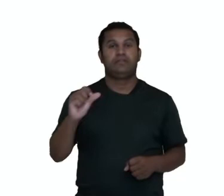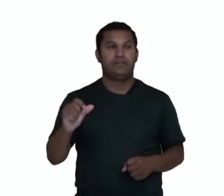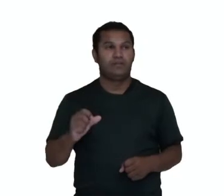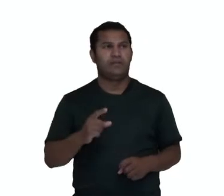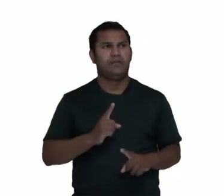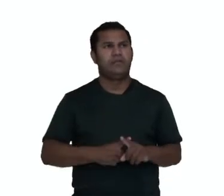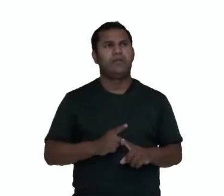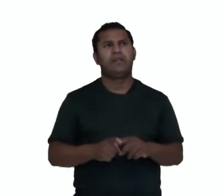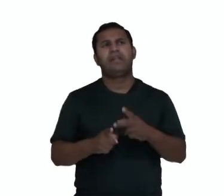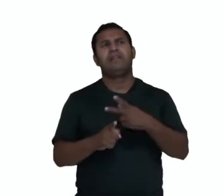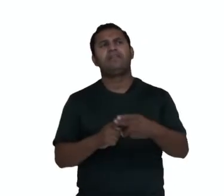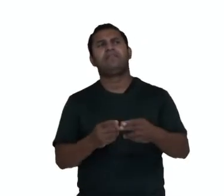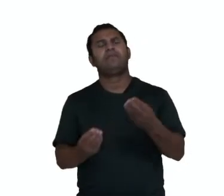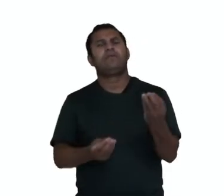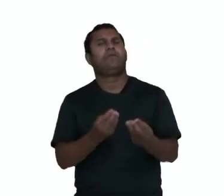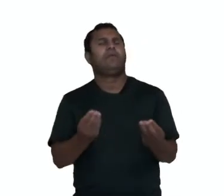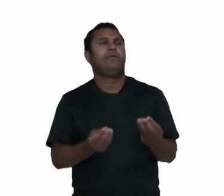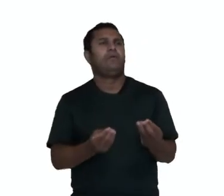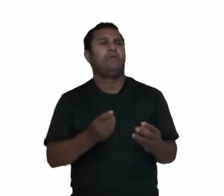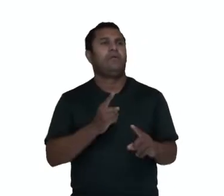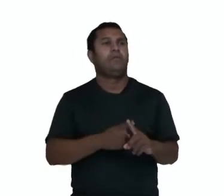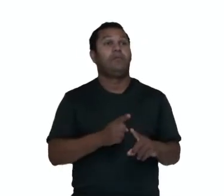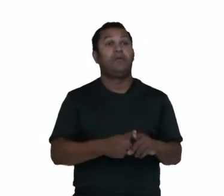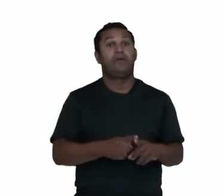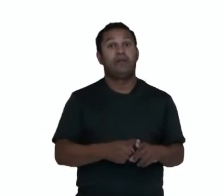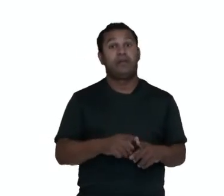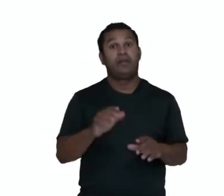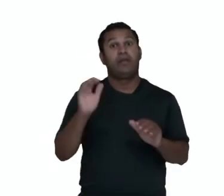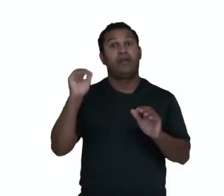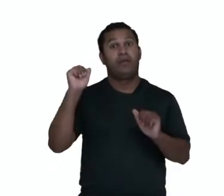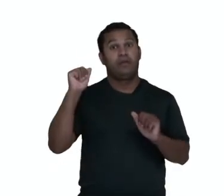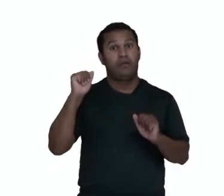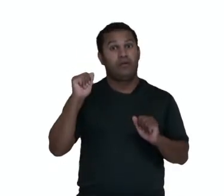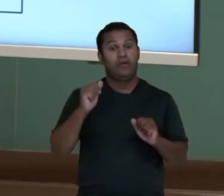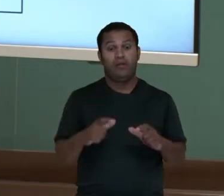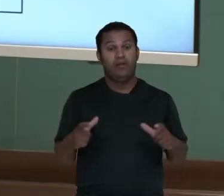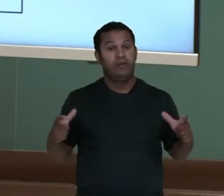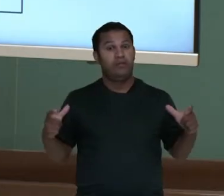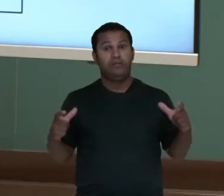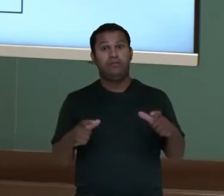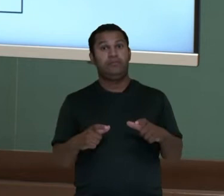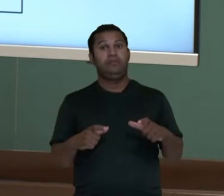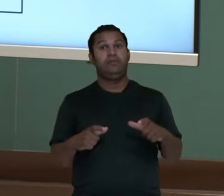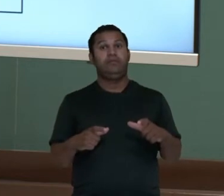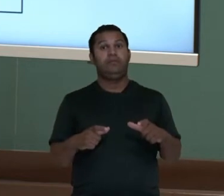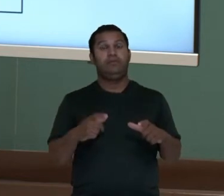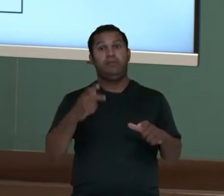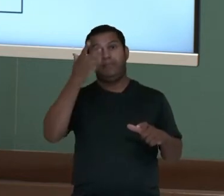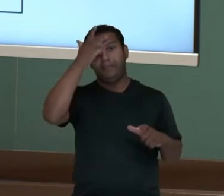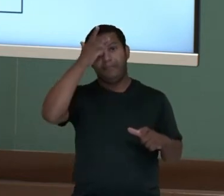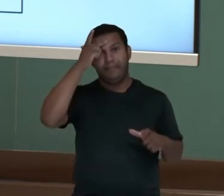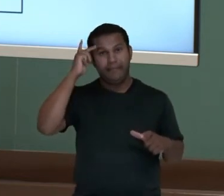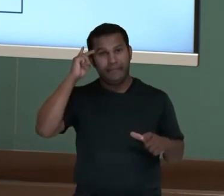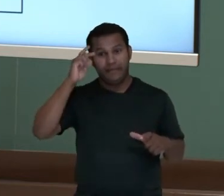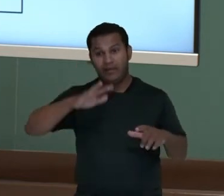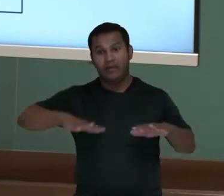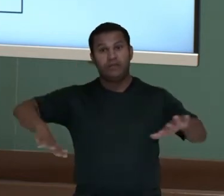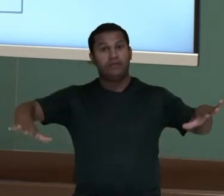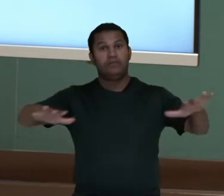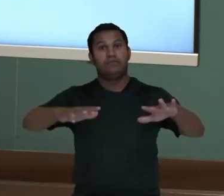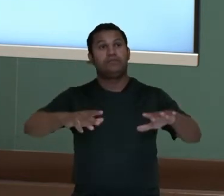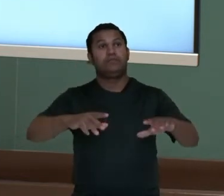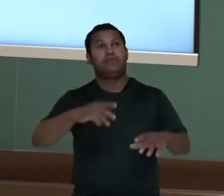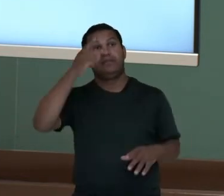ameríndios, mesmo os europeus sendo um grupo bem menor, pessoal? A cidade de Tenochtitlan, por exemplo, contava com cerca de 50